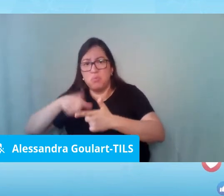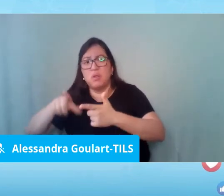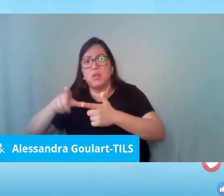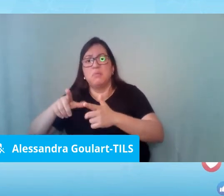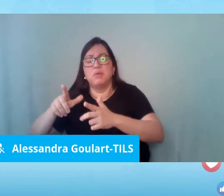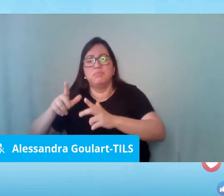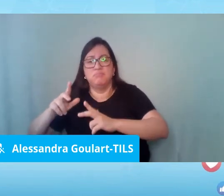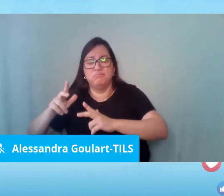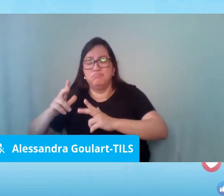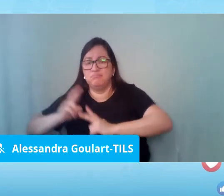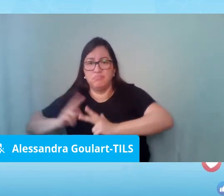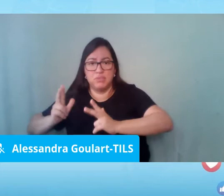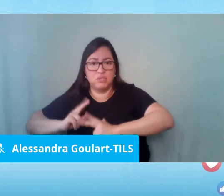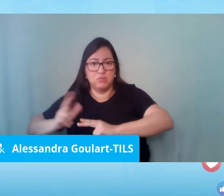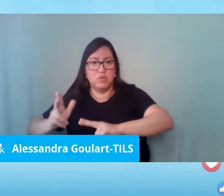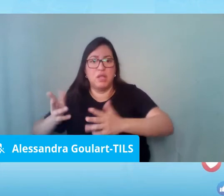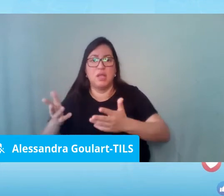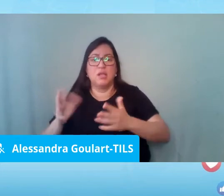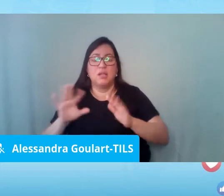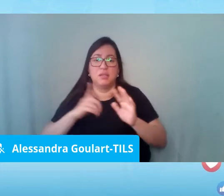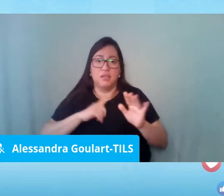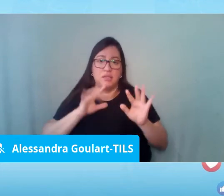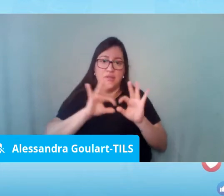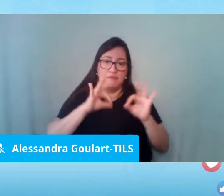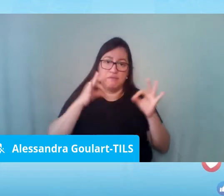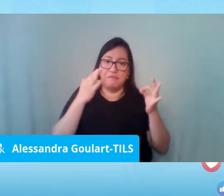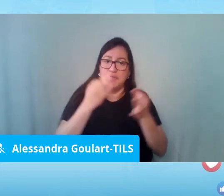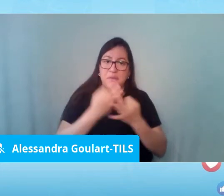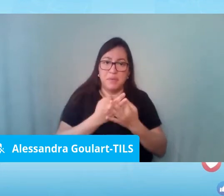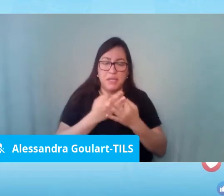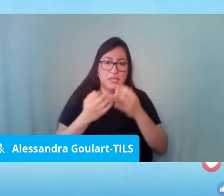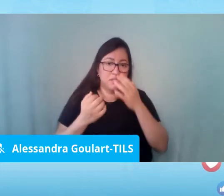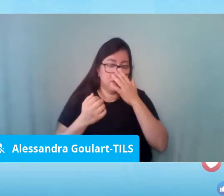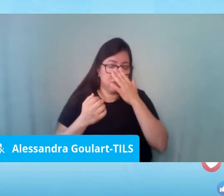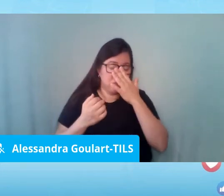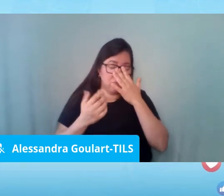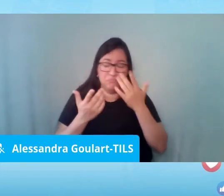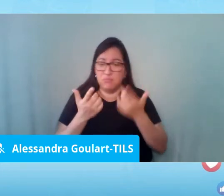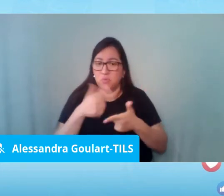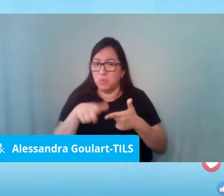ou famílias, né? Por exemplo, a gente sabe que